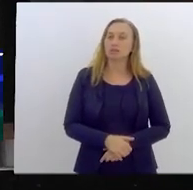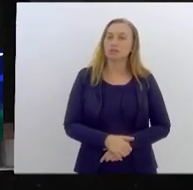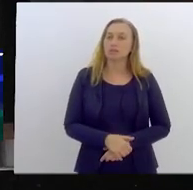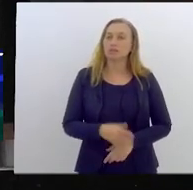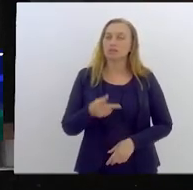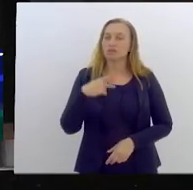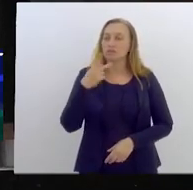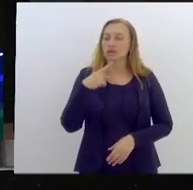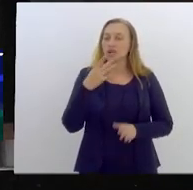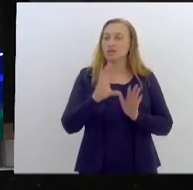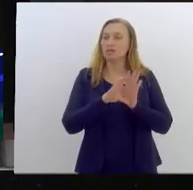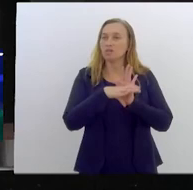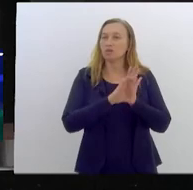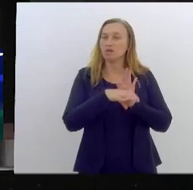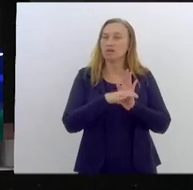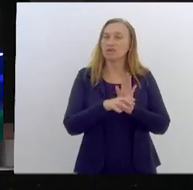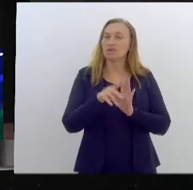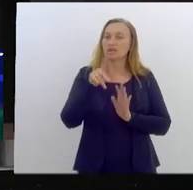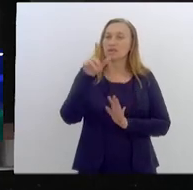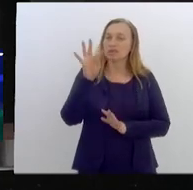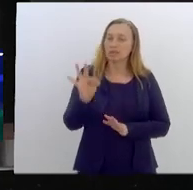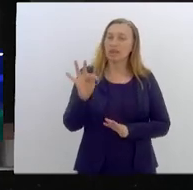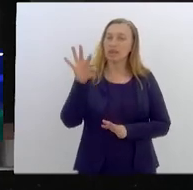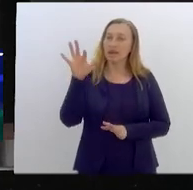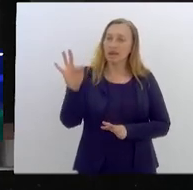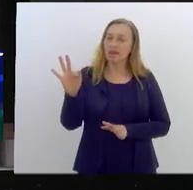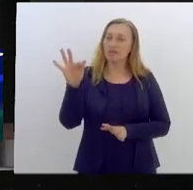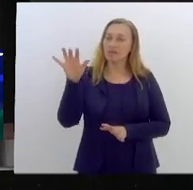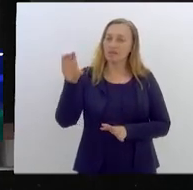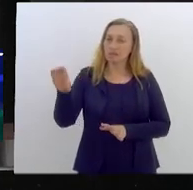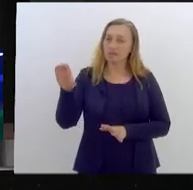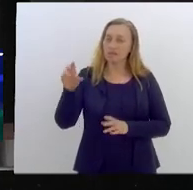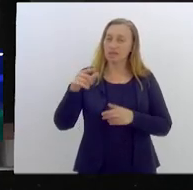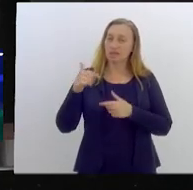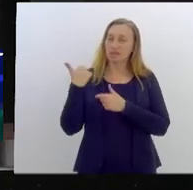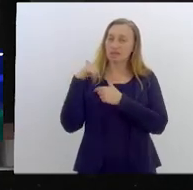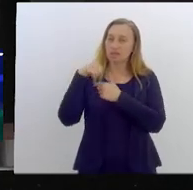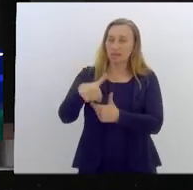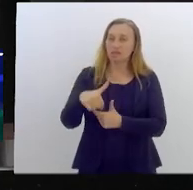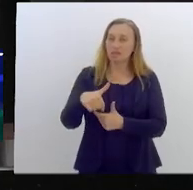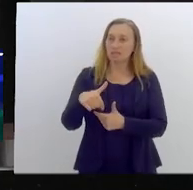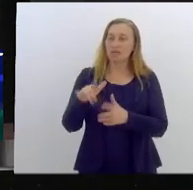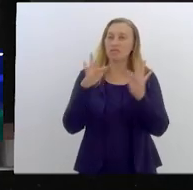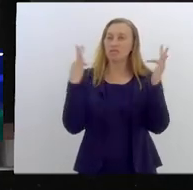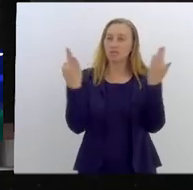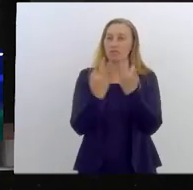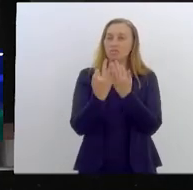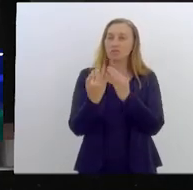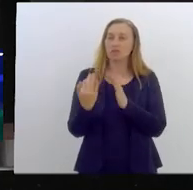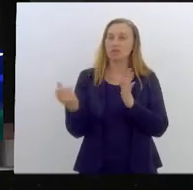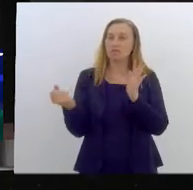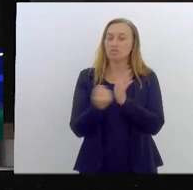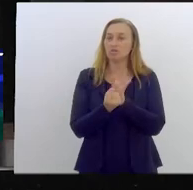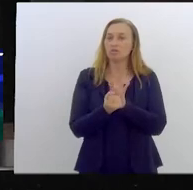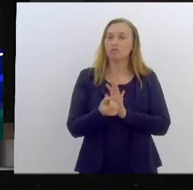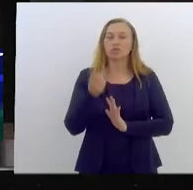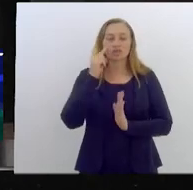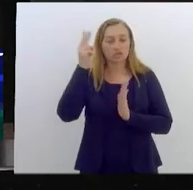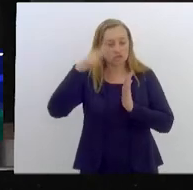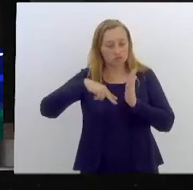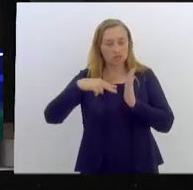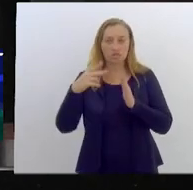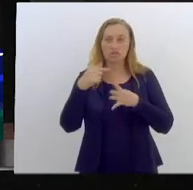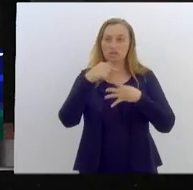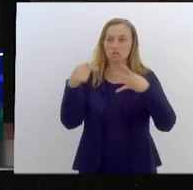o conceito TFP, que quer dizer tradição, família e propriedade. Então, quando a gente lê esses